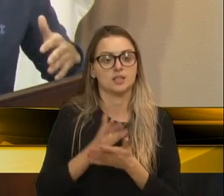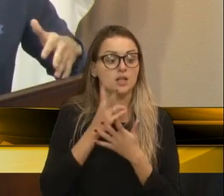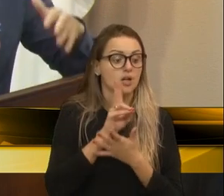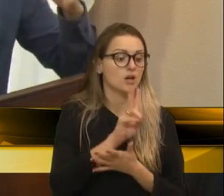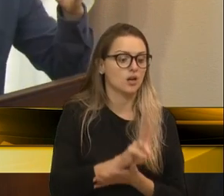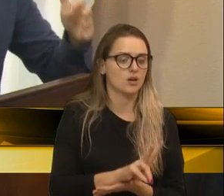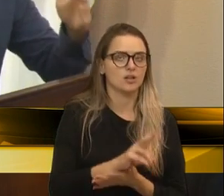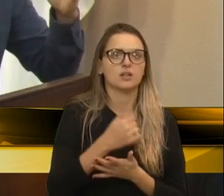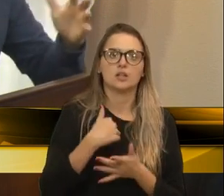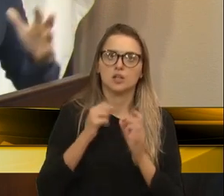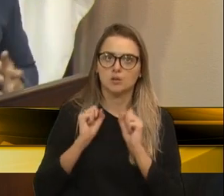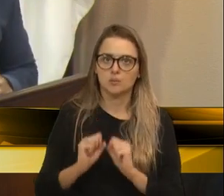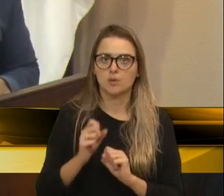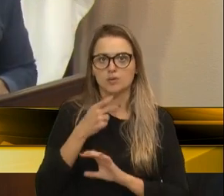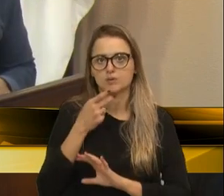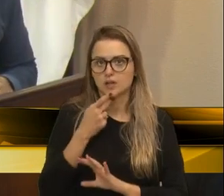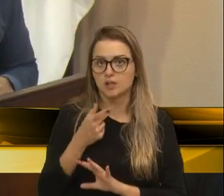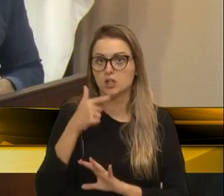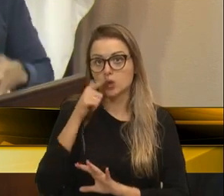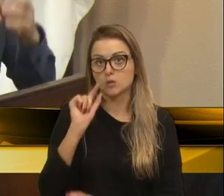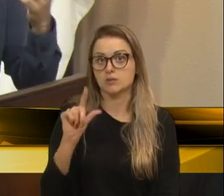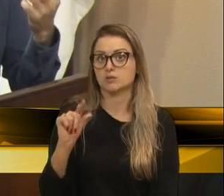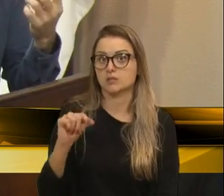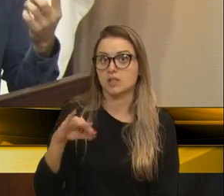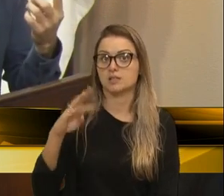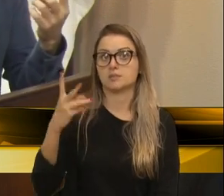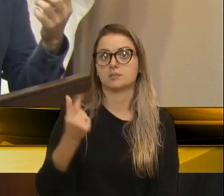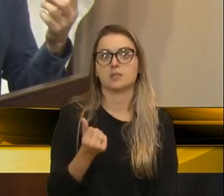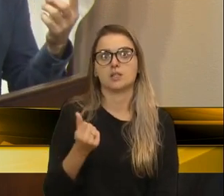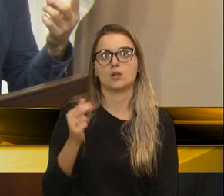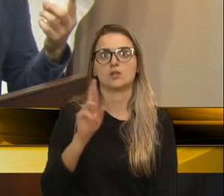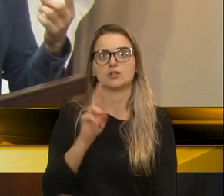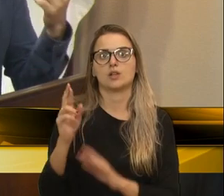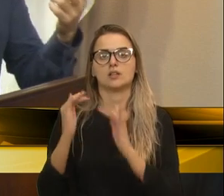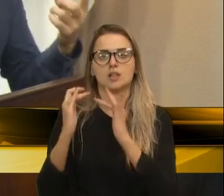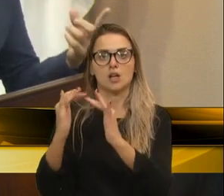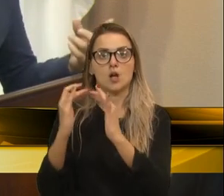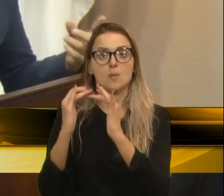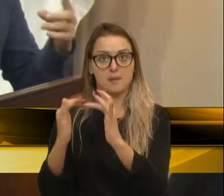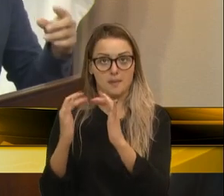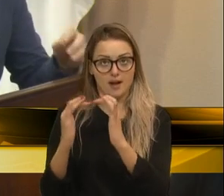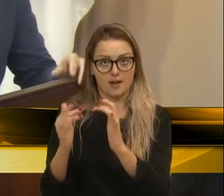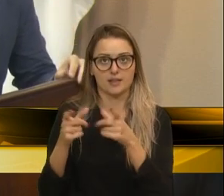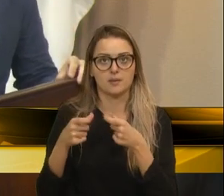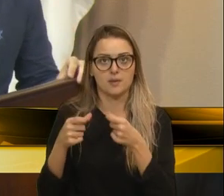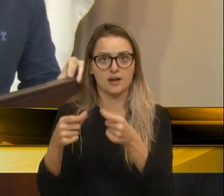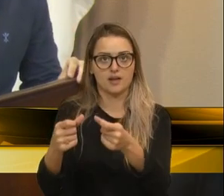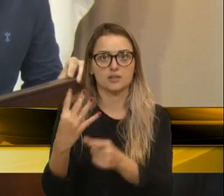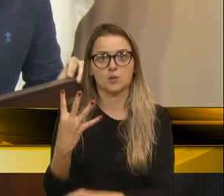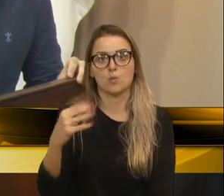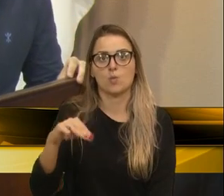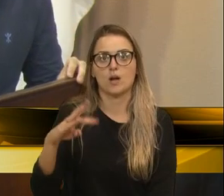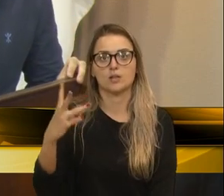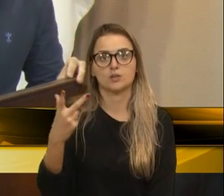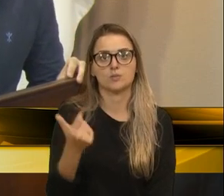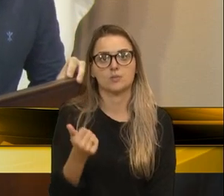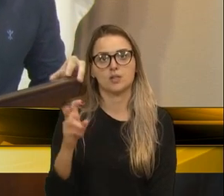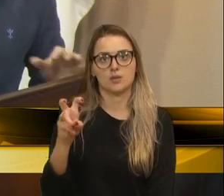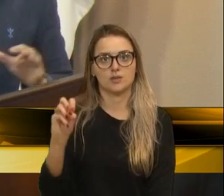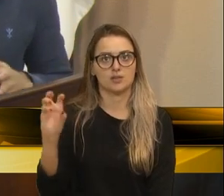posso afirmar que nós conseguimos cerca de 10 milhões de reais. Só um aparelho para radioterapia, 4 milhões e meio no